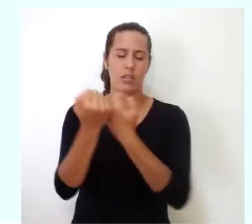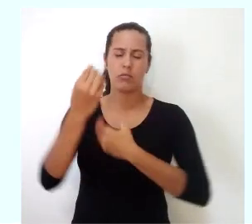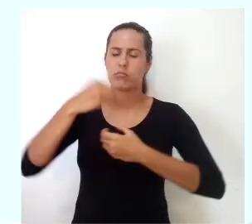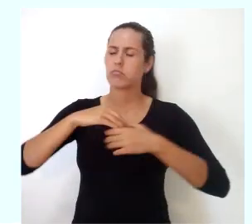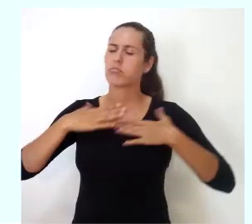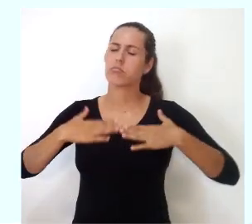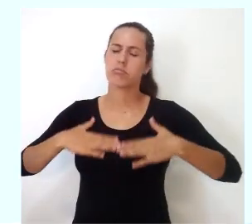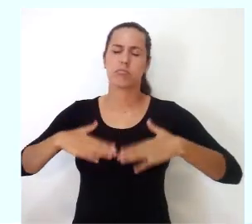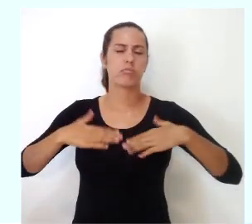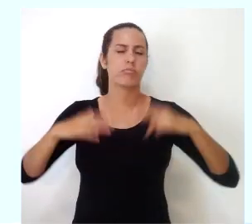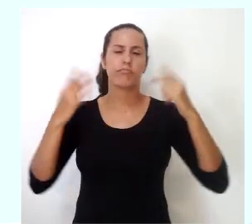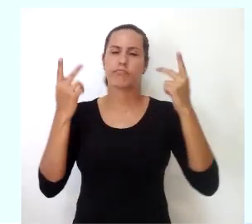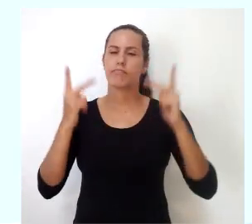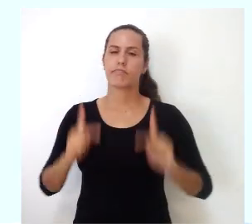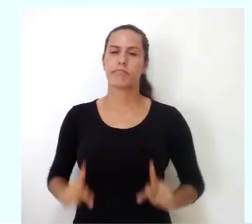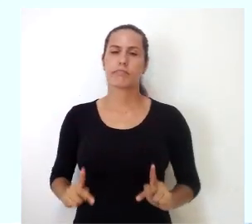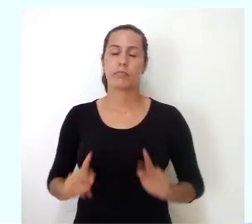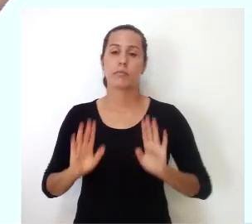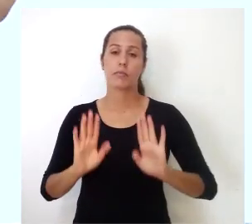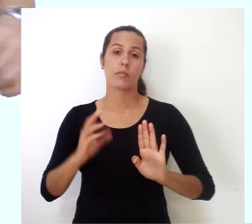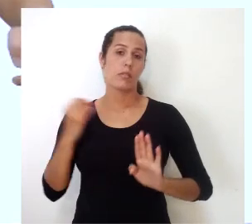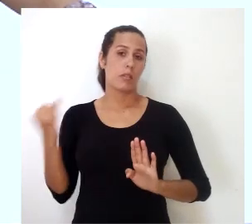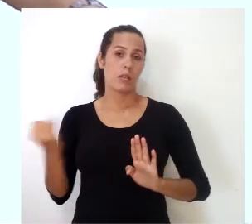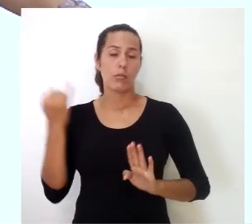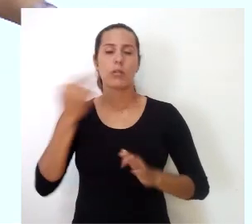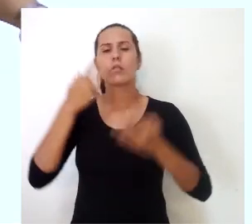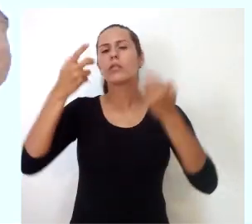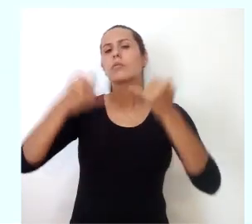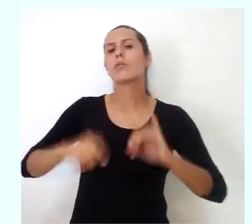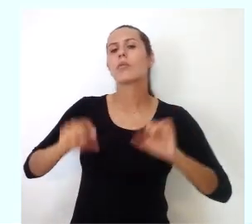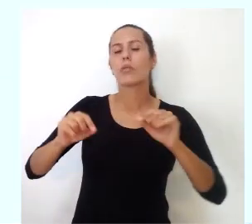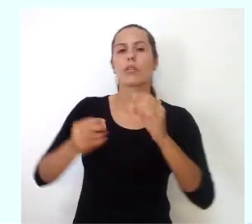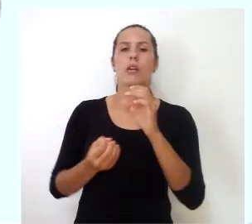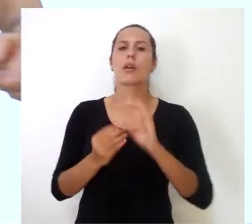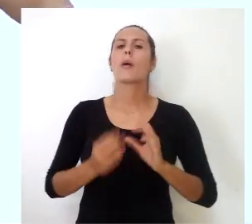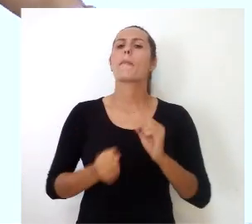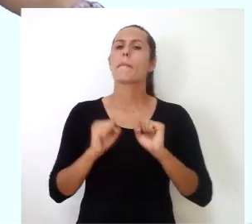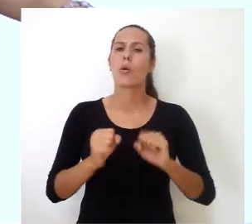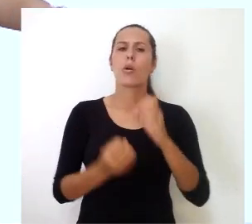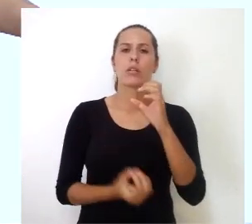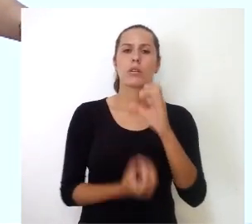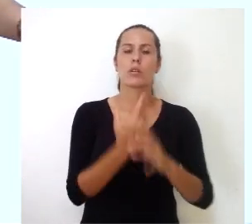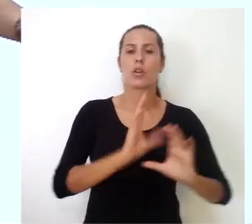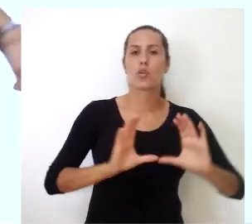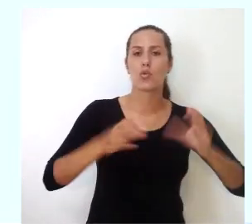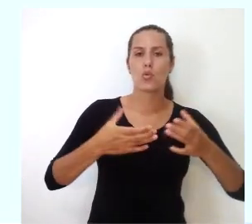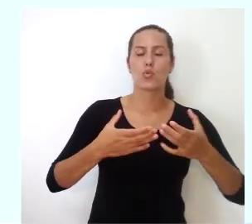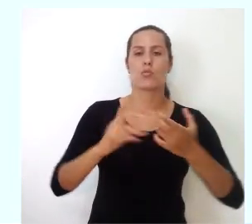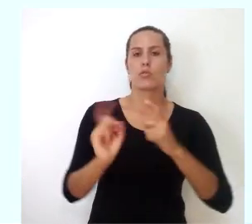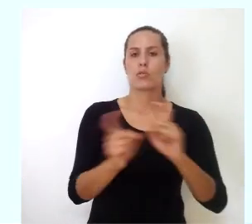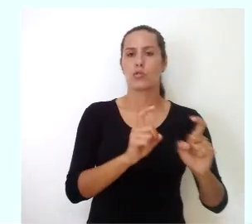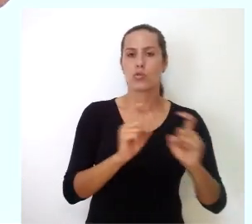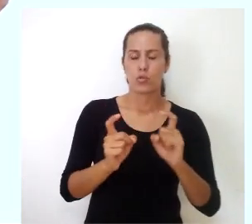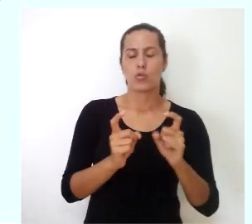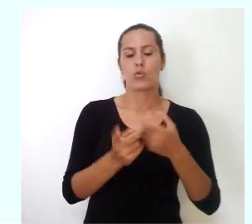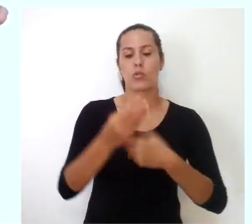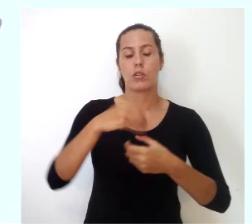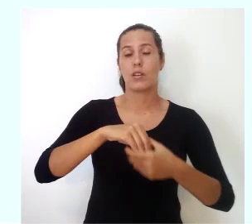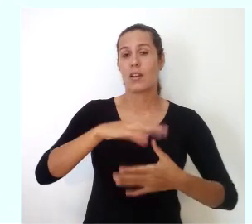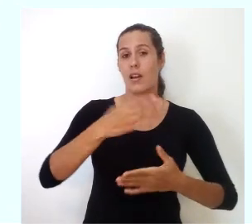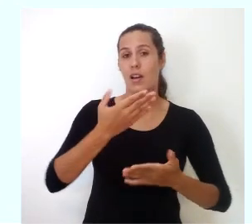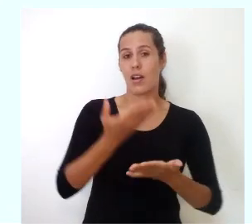treinar isso. É importante salientar que podemos fazer grupos de discussões em sala de aula, lembrar sempre que discussão